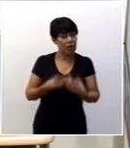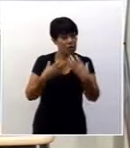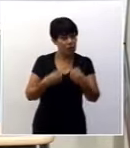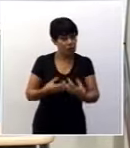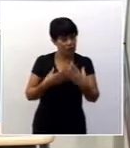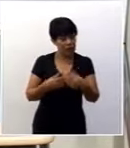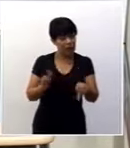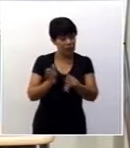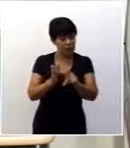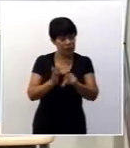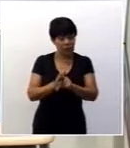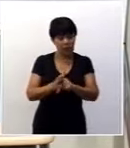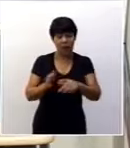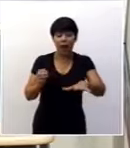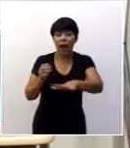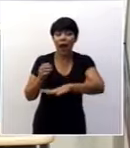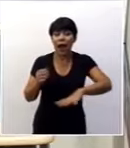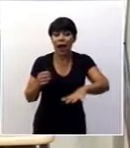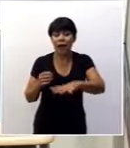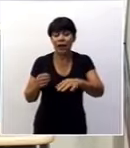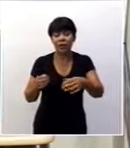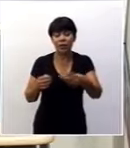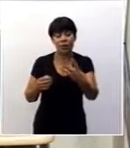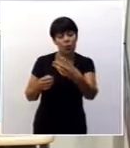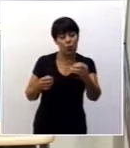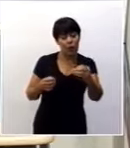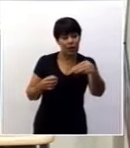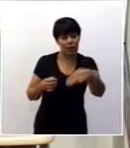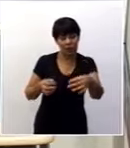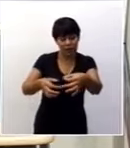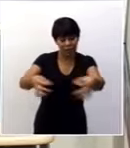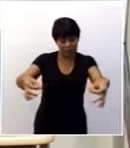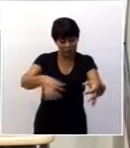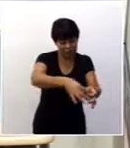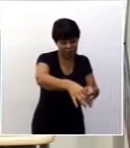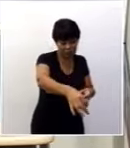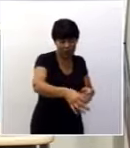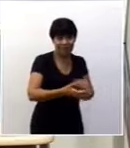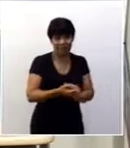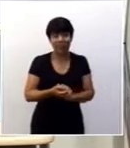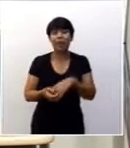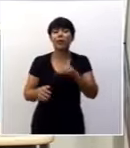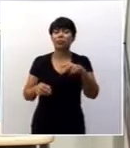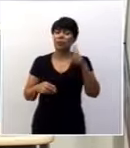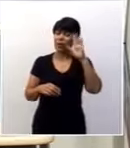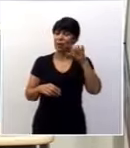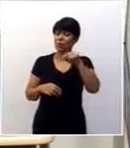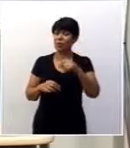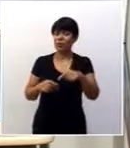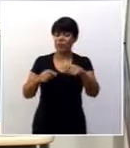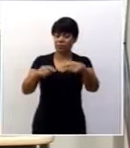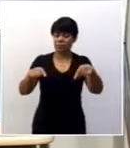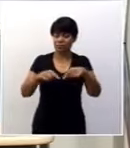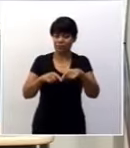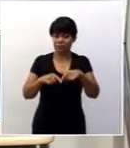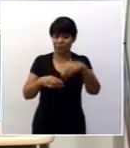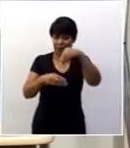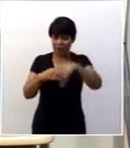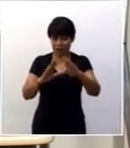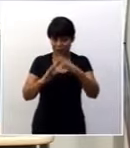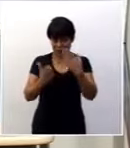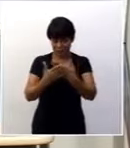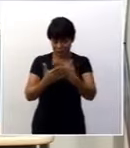se referir a uma área de 40 metros no terreno. Tá? Então, imagine o seguinte, você está lá na sua sala de aula, e tem lá os indivíduos